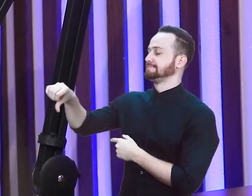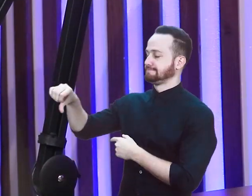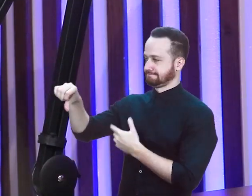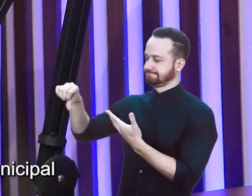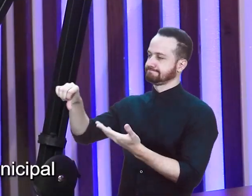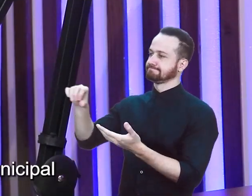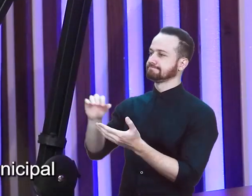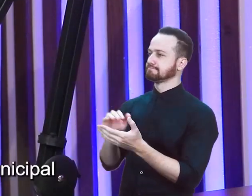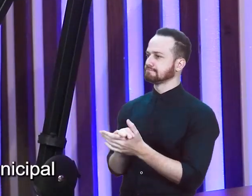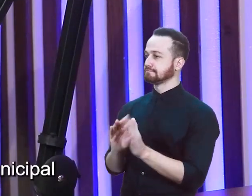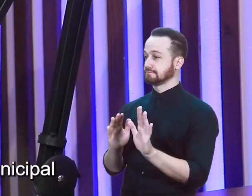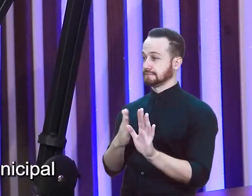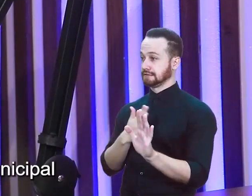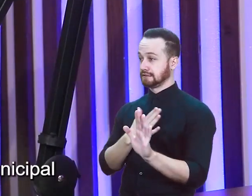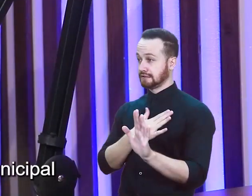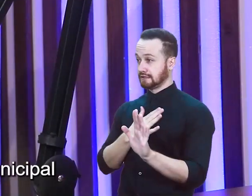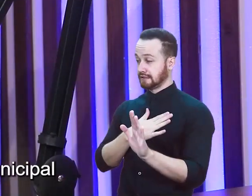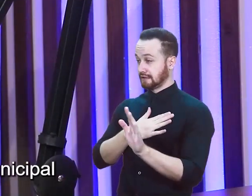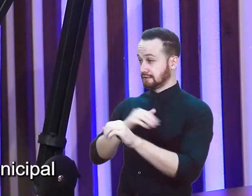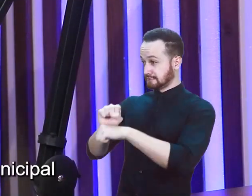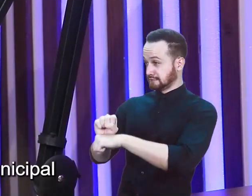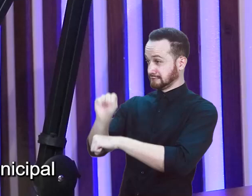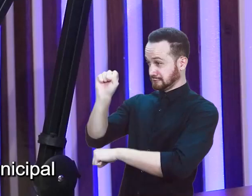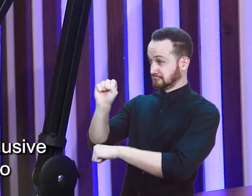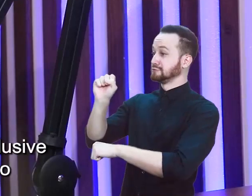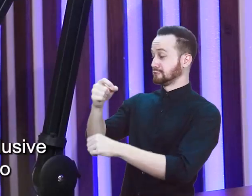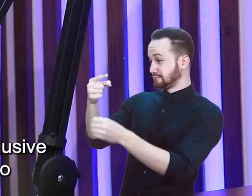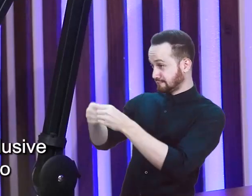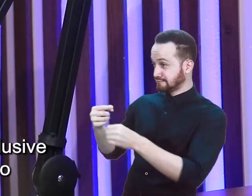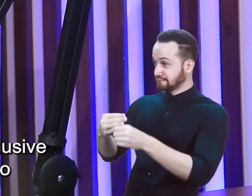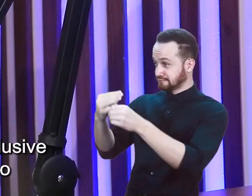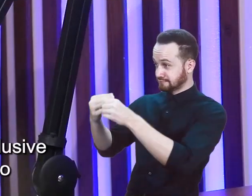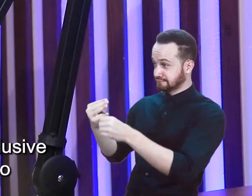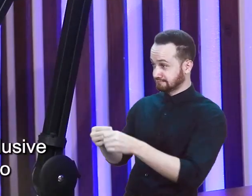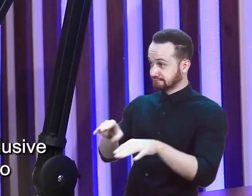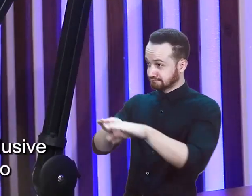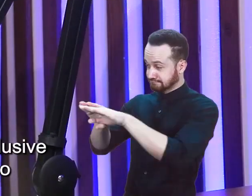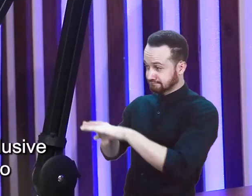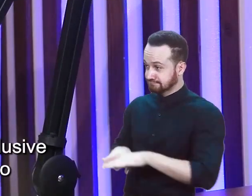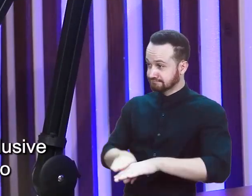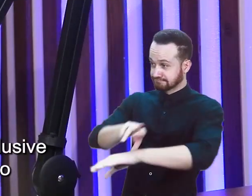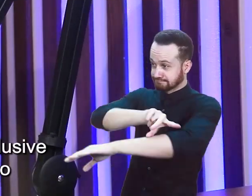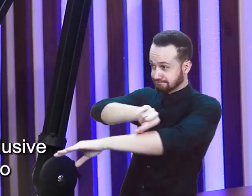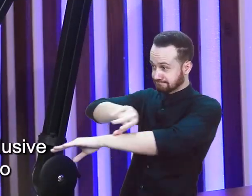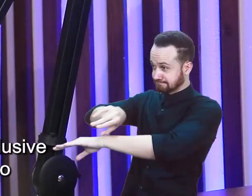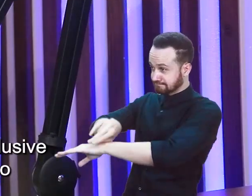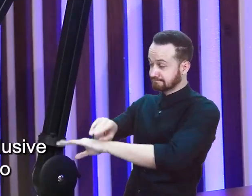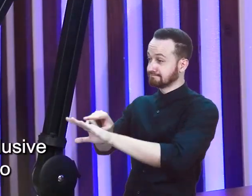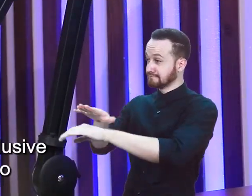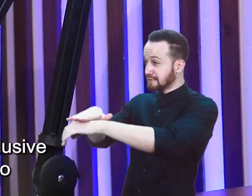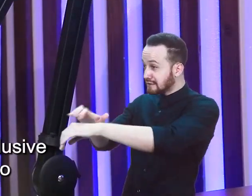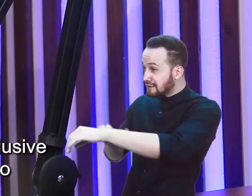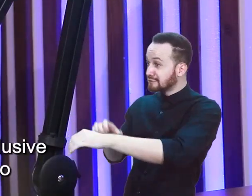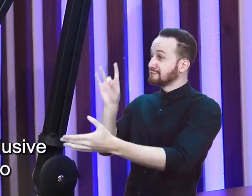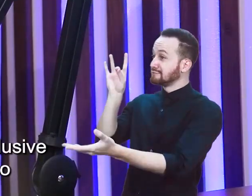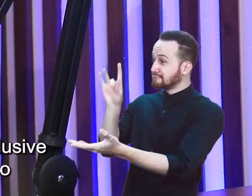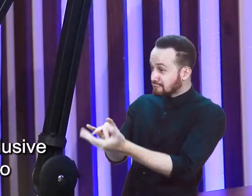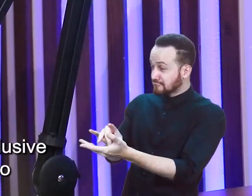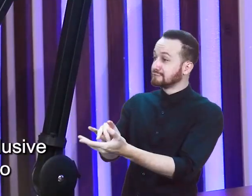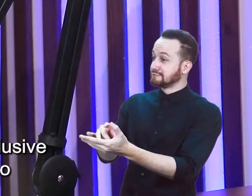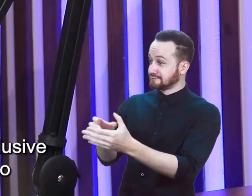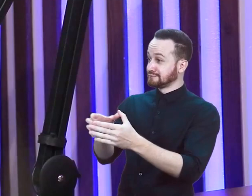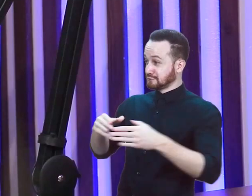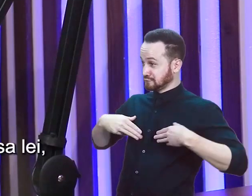1989. Eu, quando superintendente municipal de igualdade racial, chamei, inclusive oficializei o